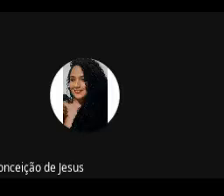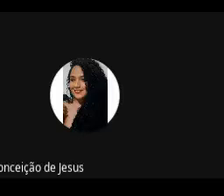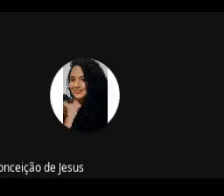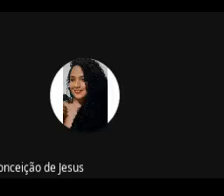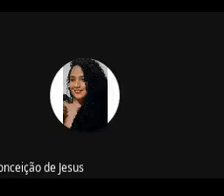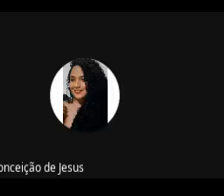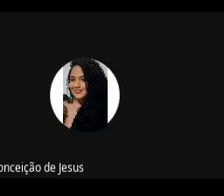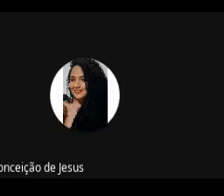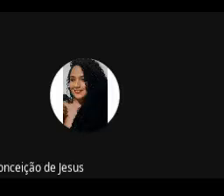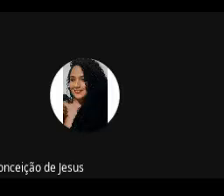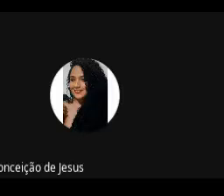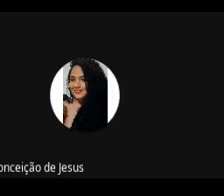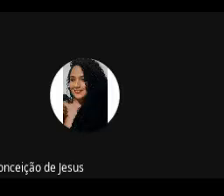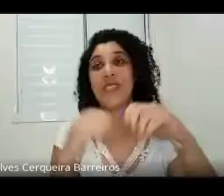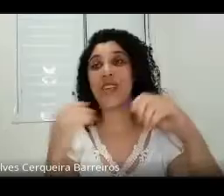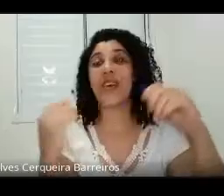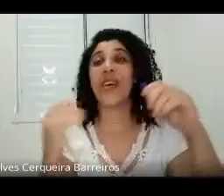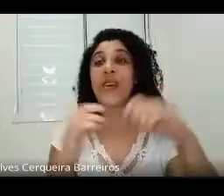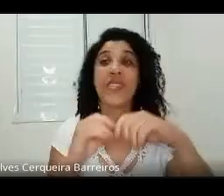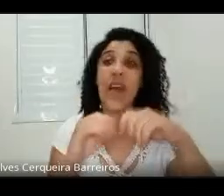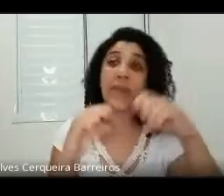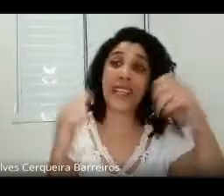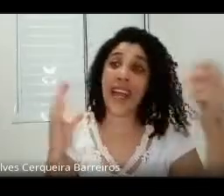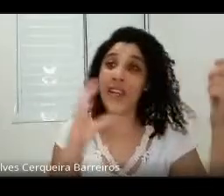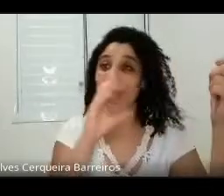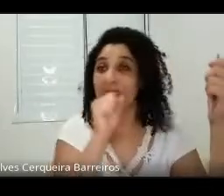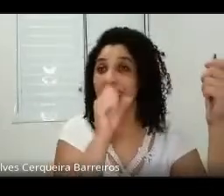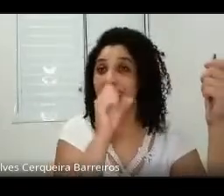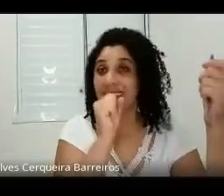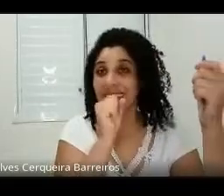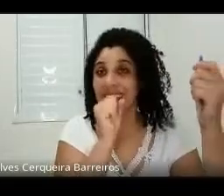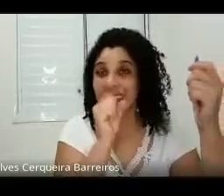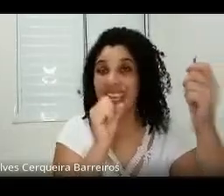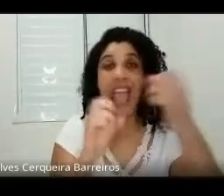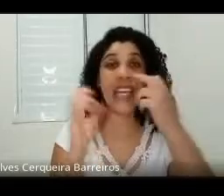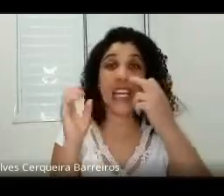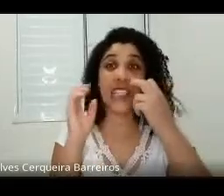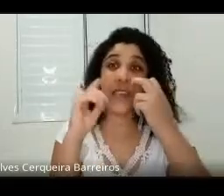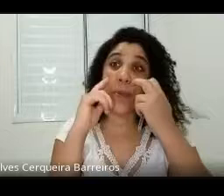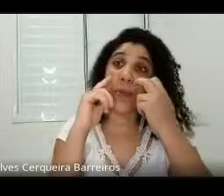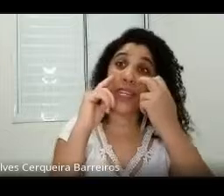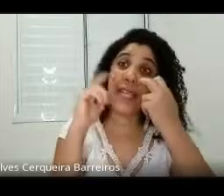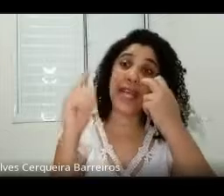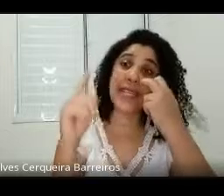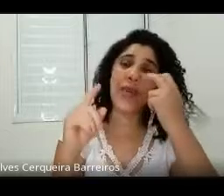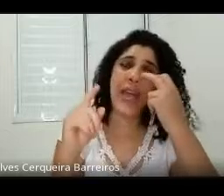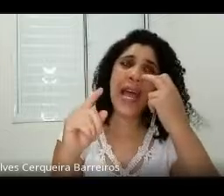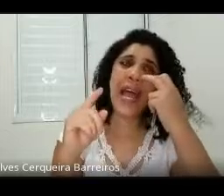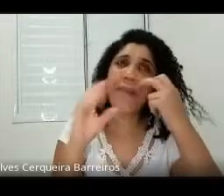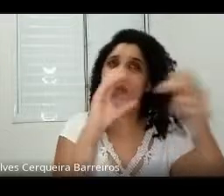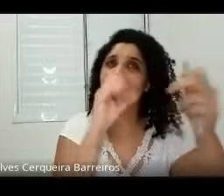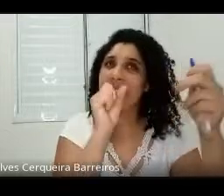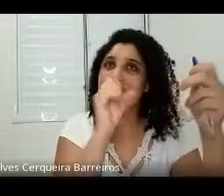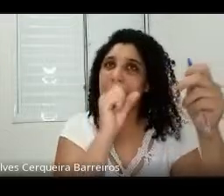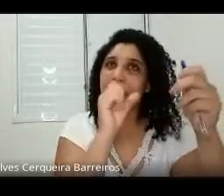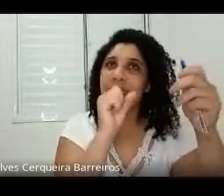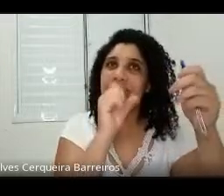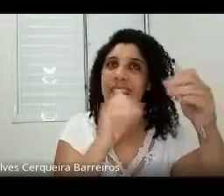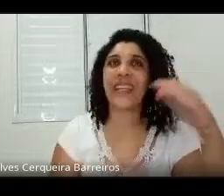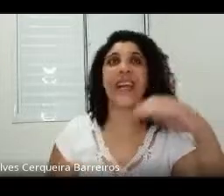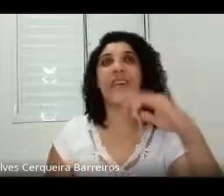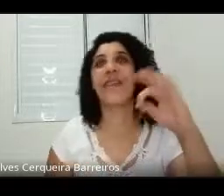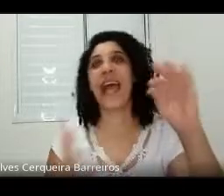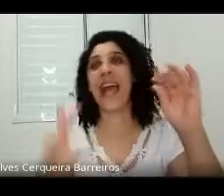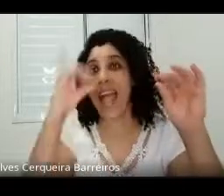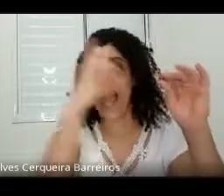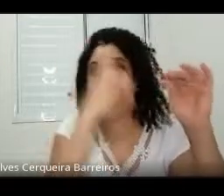nenhum. Pois é, eu sou arbitrário, ó. Aí a gente fica procurando essa relação. Ah, mas por que sábado é